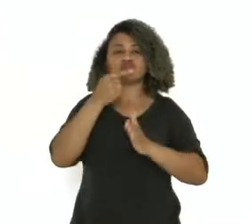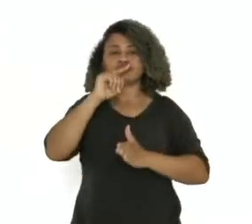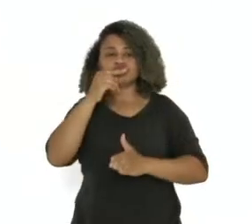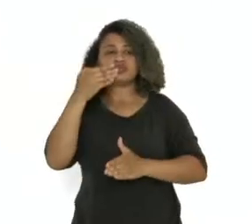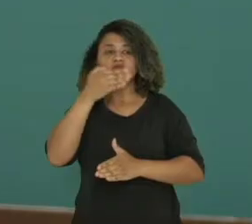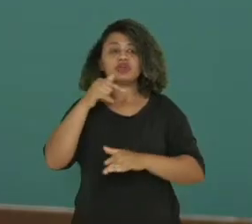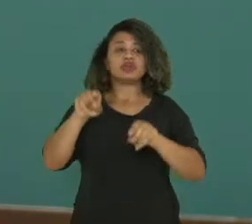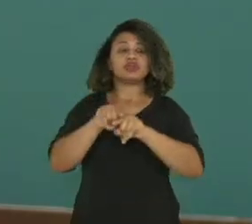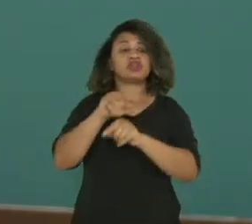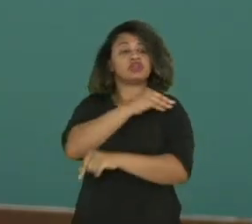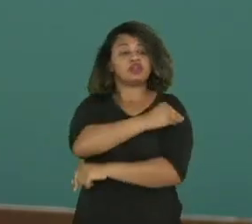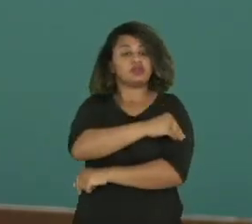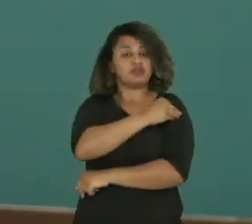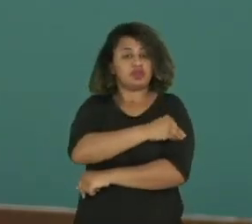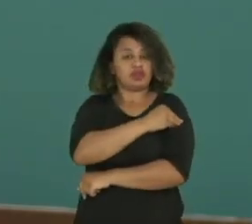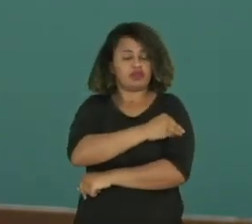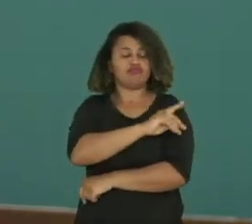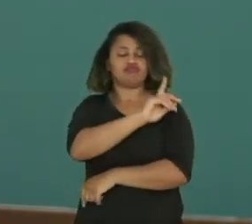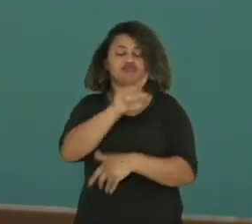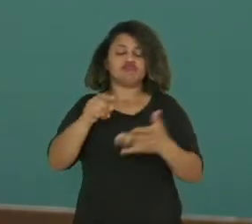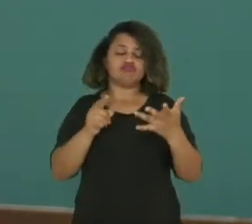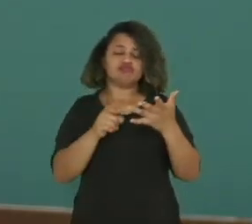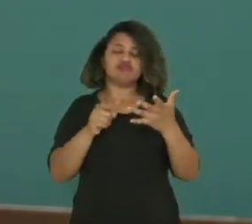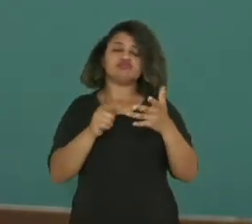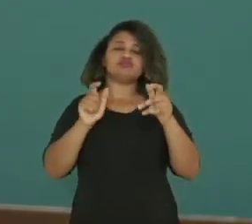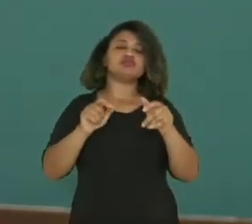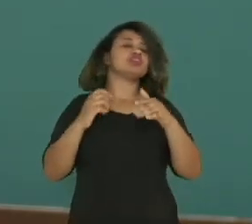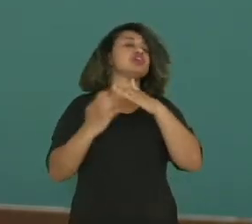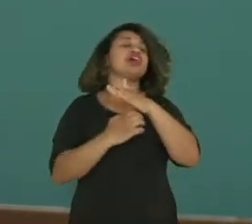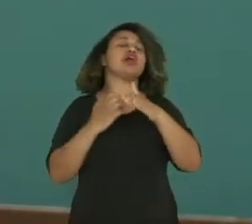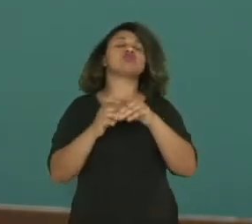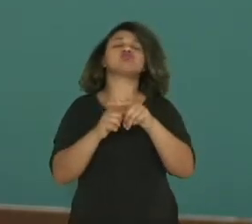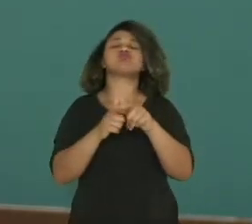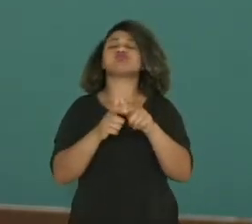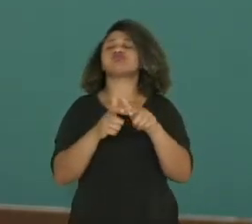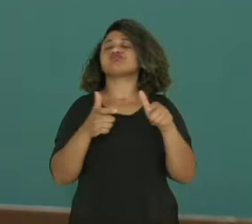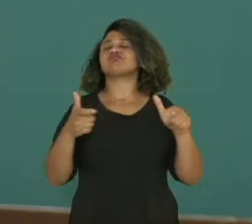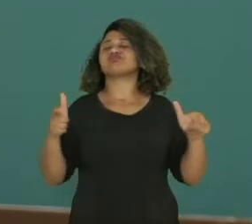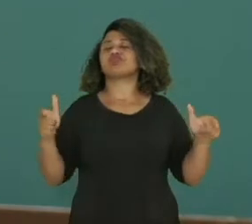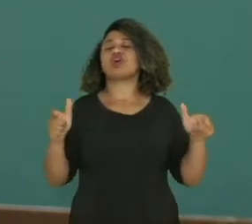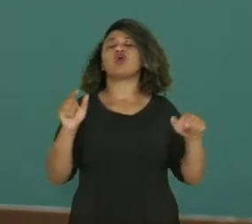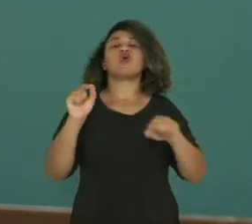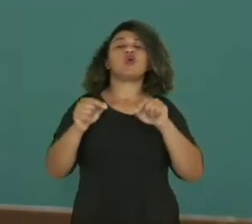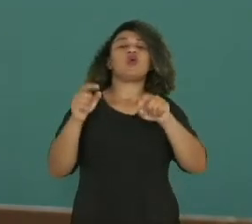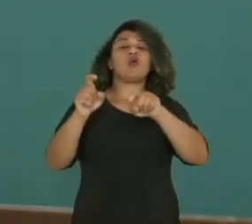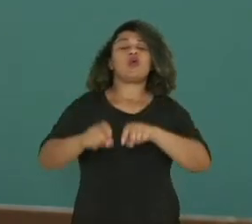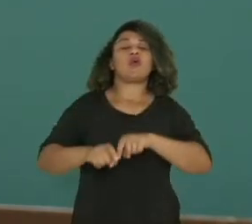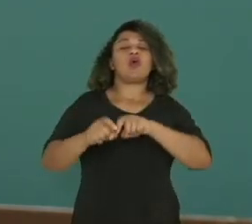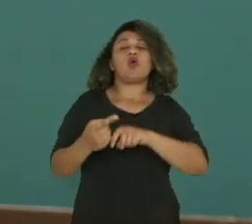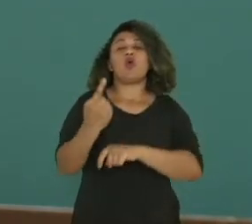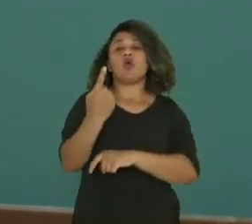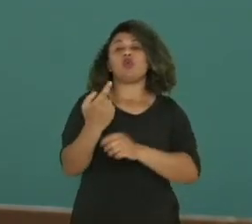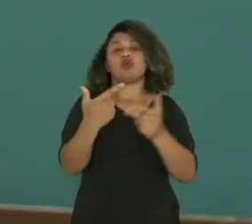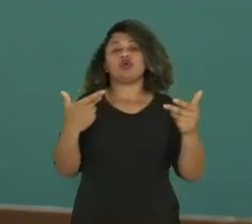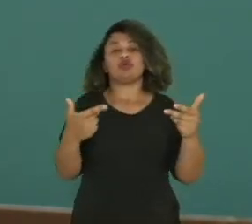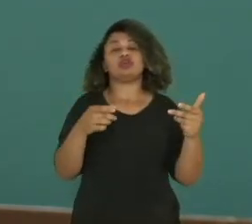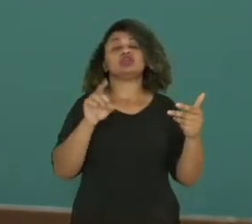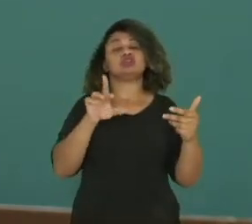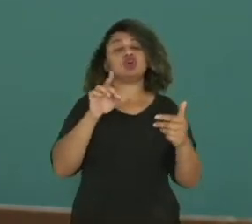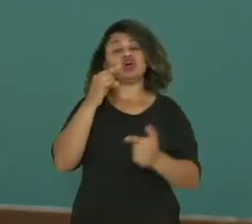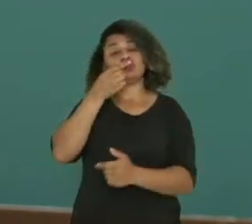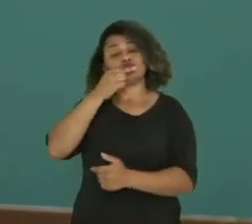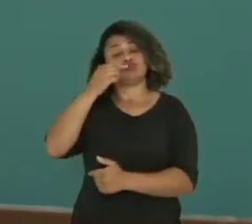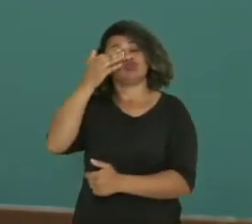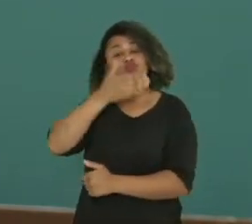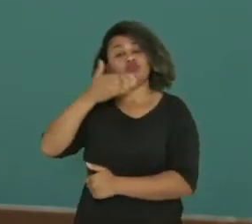latifúndios monocultores, ou seja, aquelas grandes propriedades rurais que produzem um único item, que neste caso